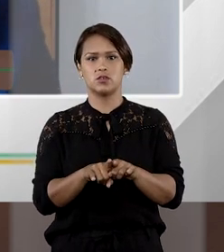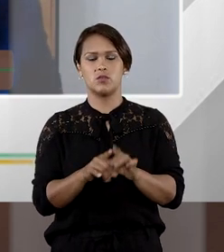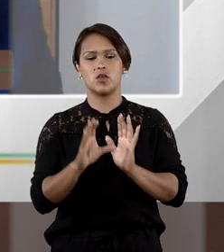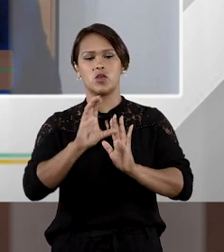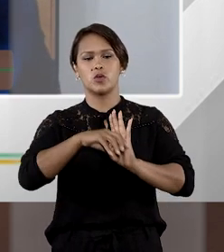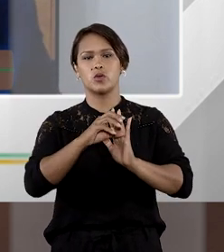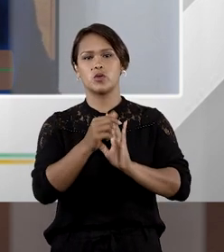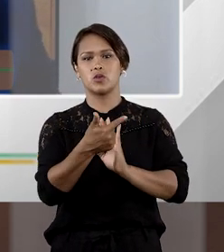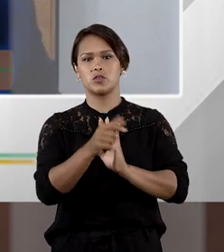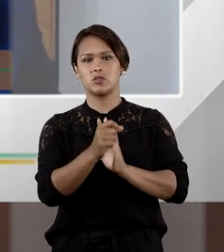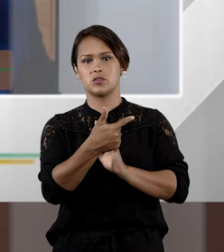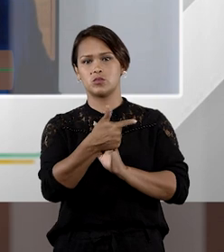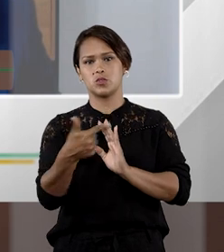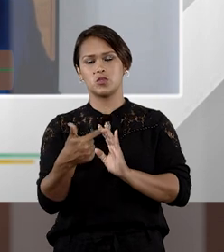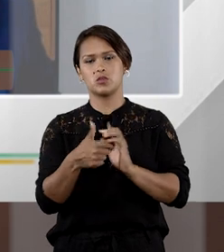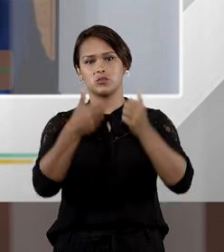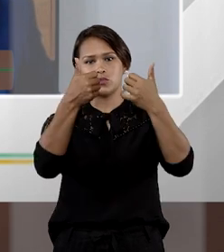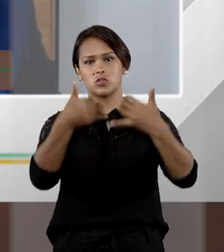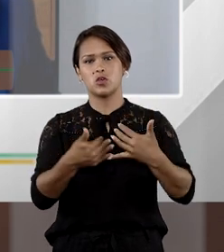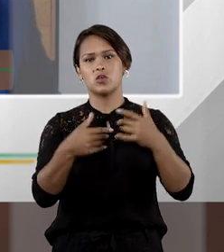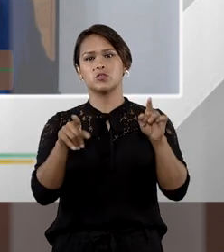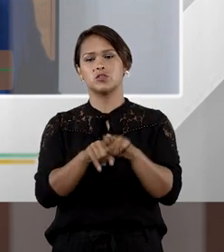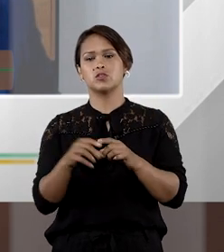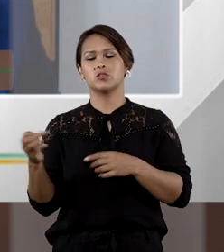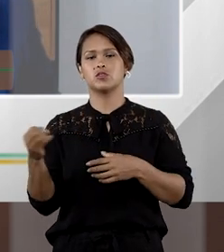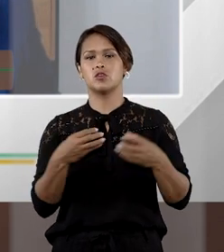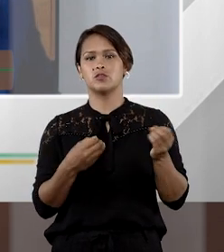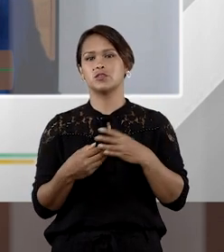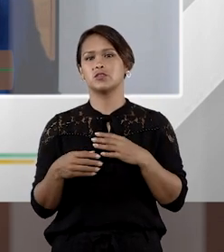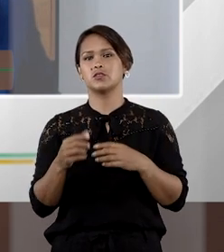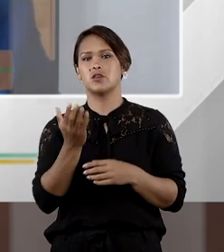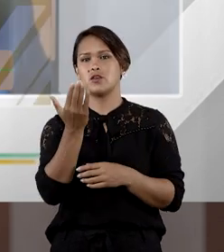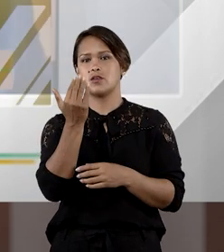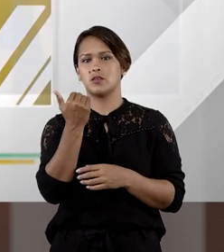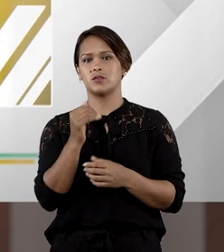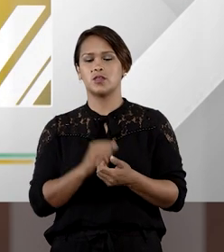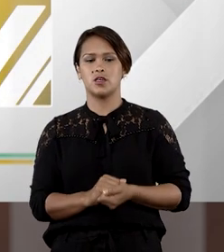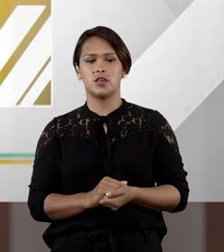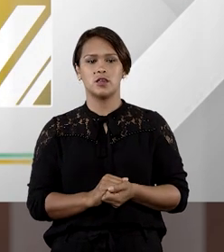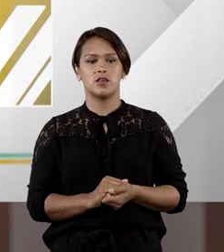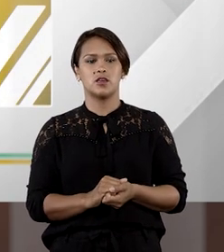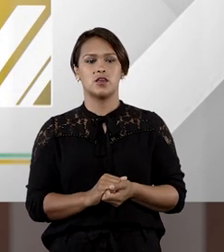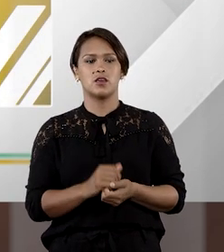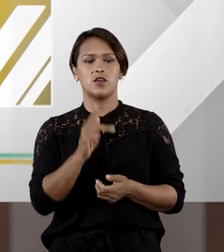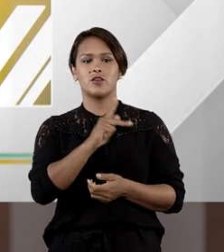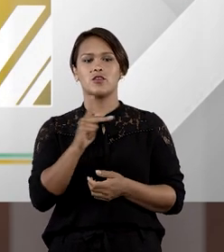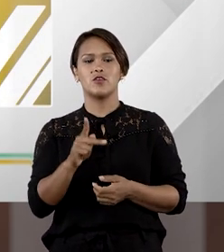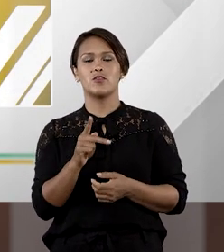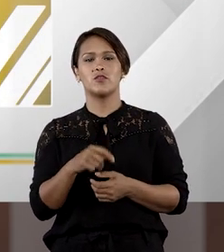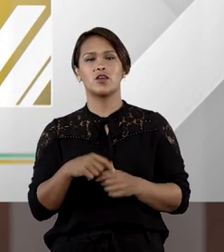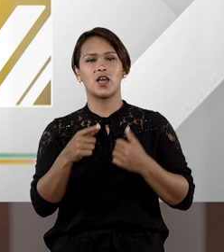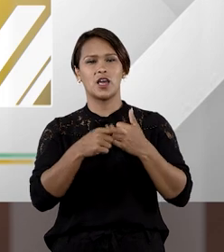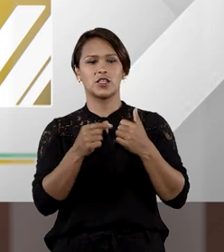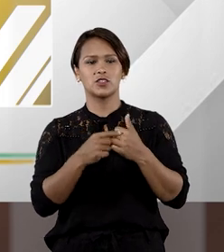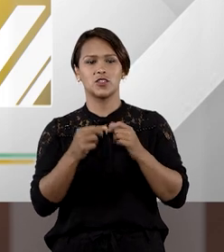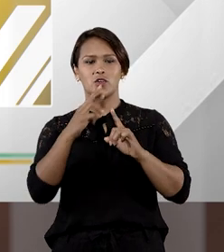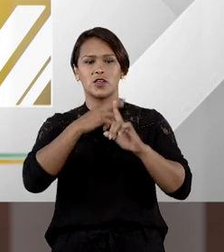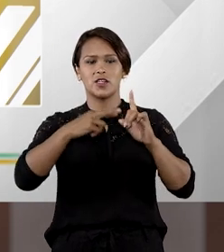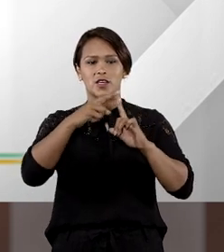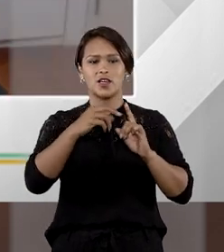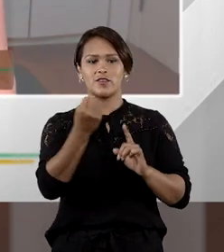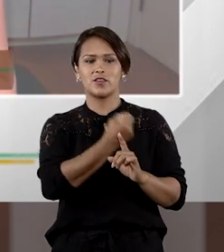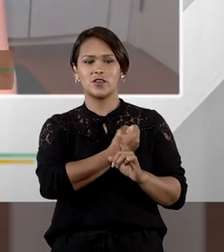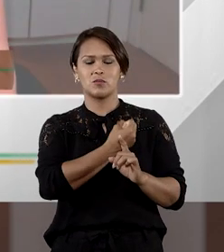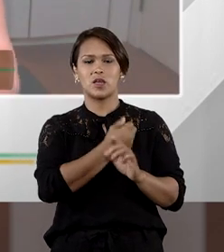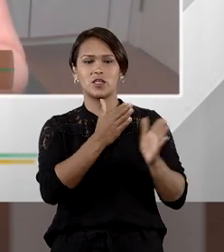o Código de 2002 trouxe como inovação, né, a respeito dos alimentos entre os cônjuges. O professor Flávio está trazendo vários artigos e não existe uma referência